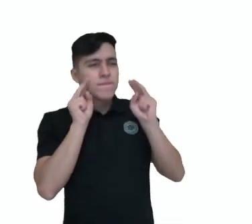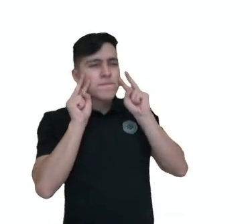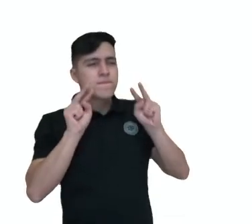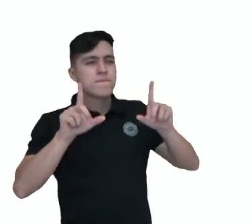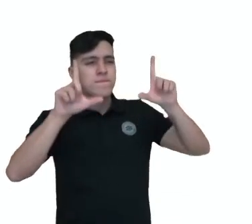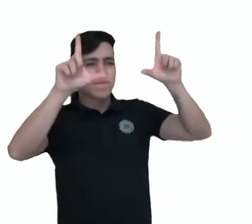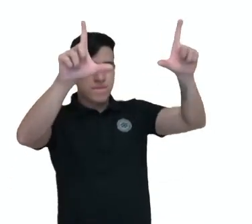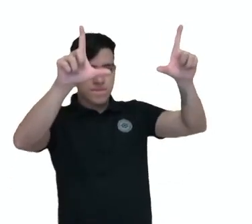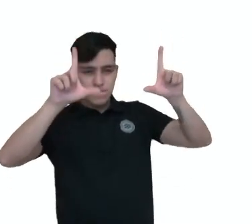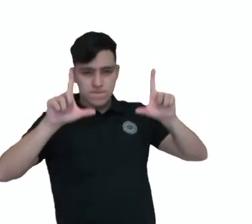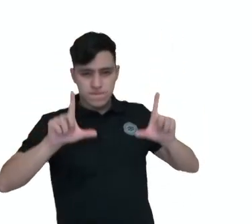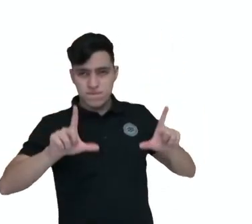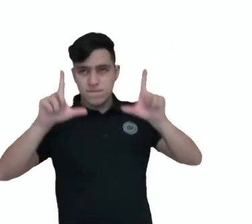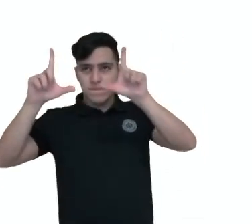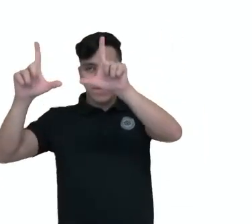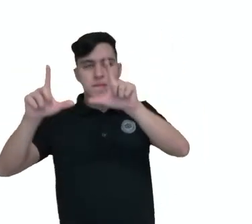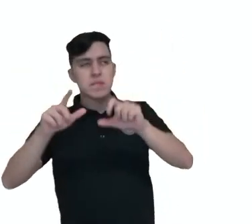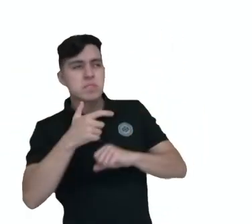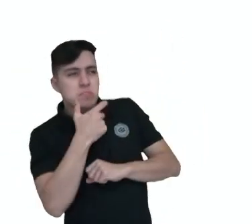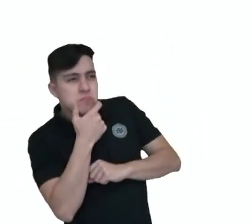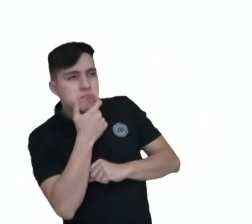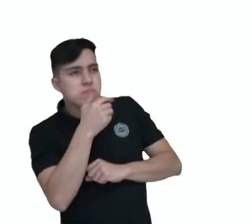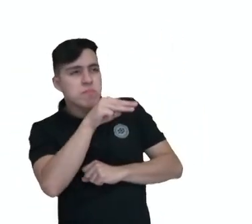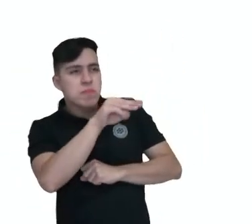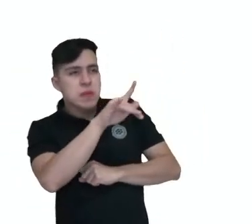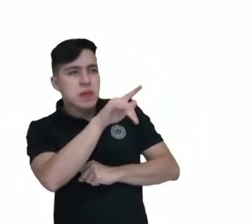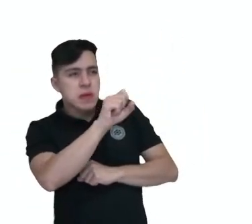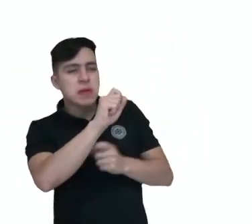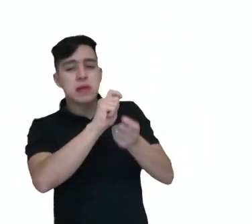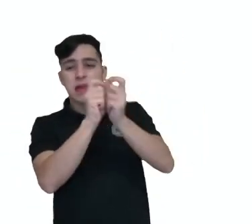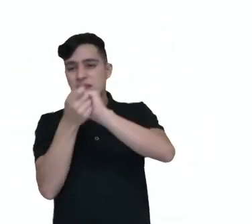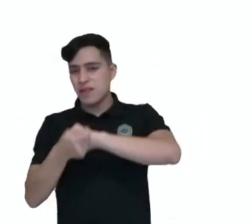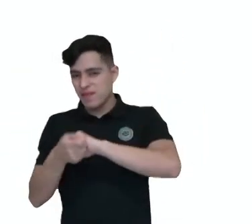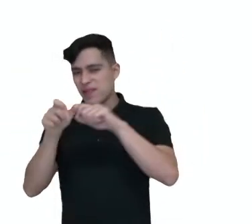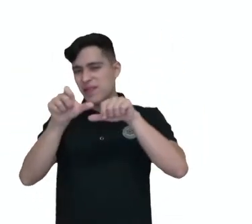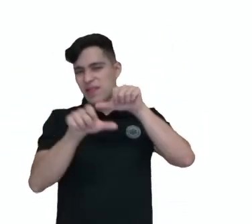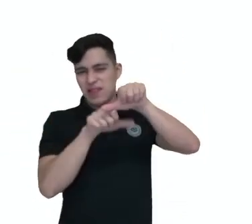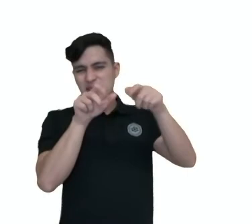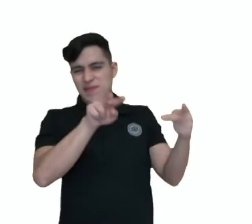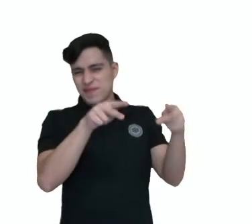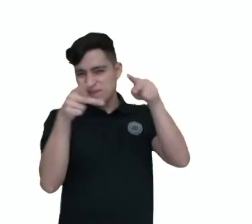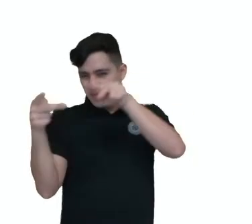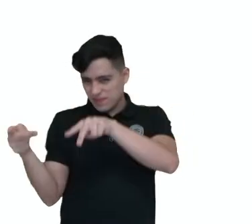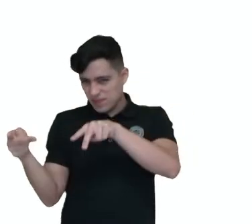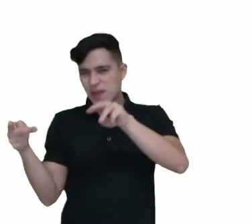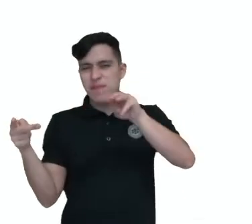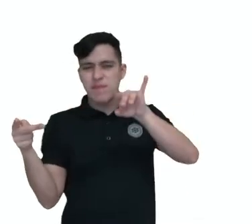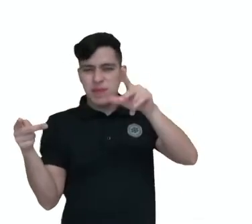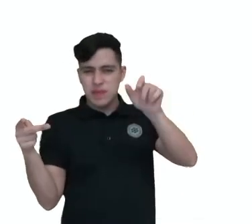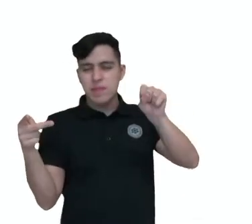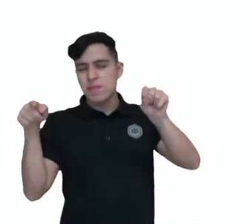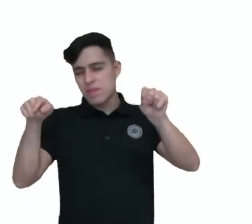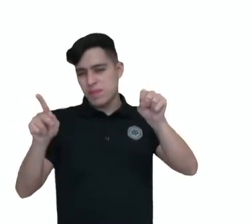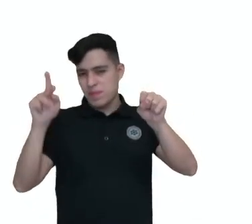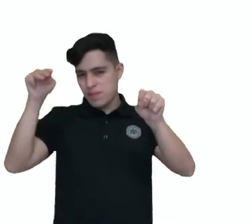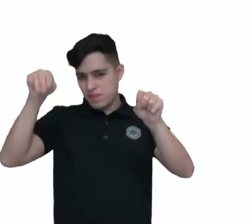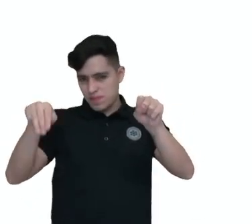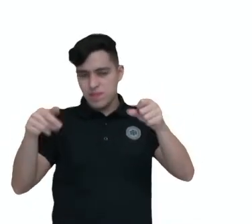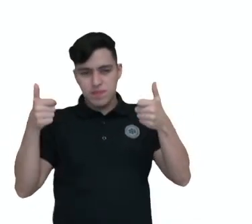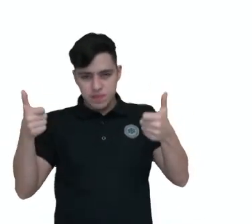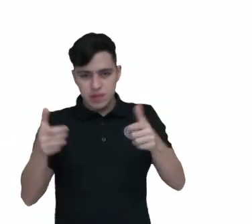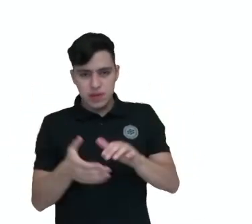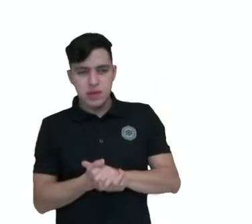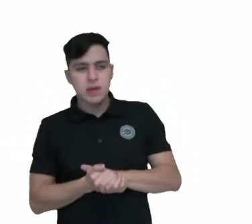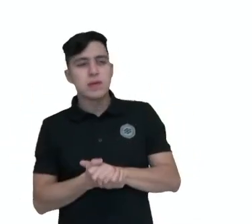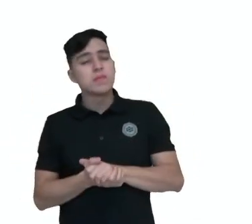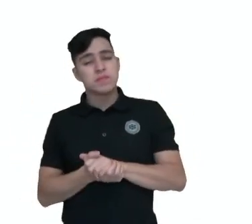trazia nas placas e fazer a transformação, né? Transformação de milha para quilômetros. A professora